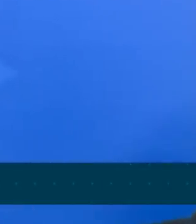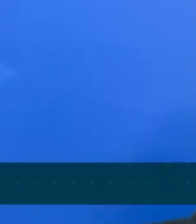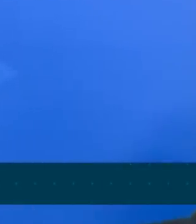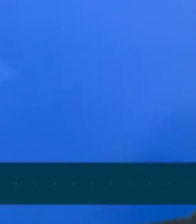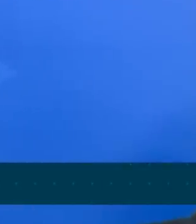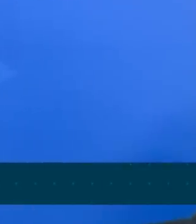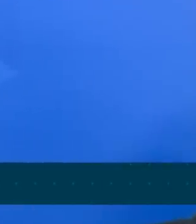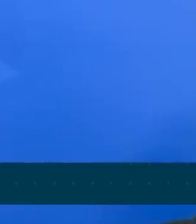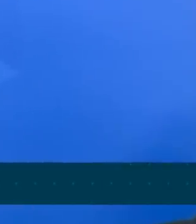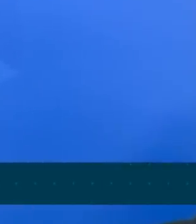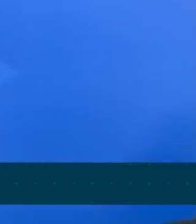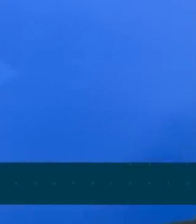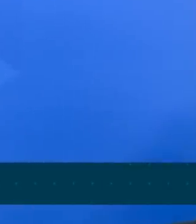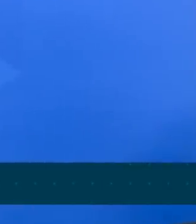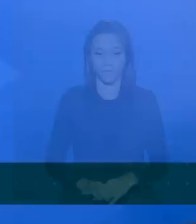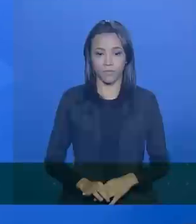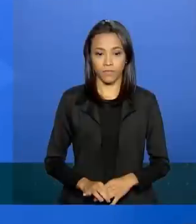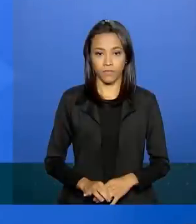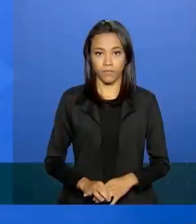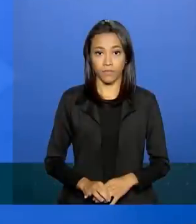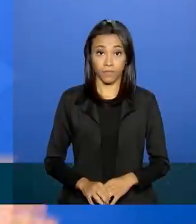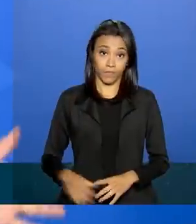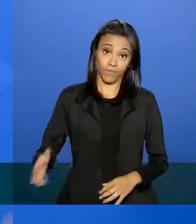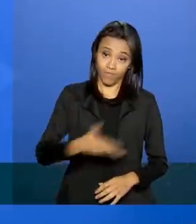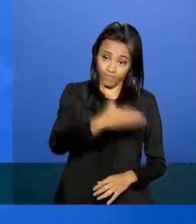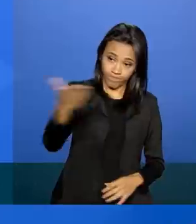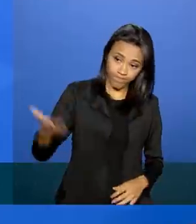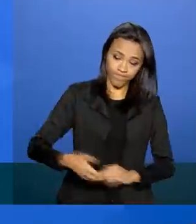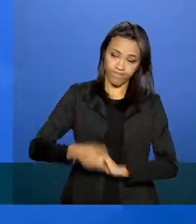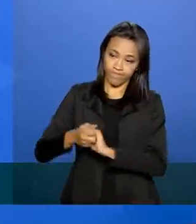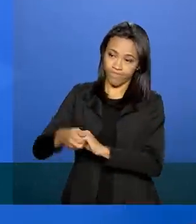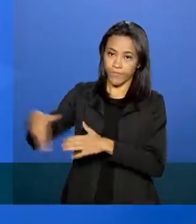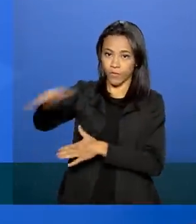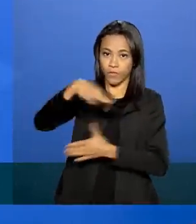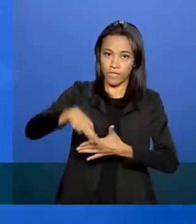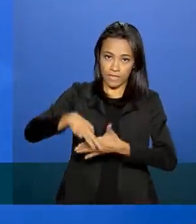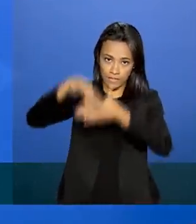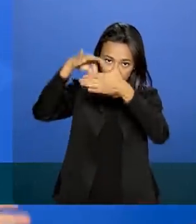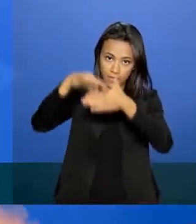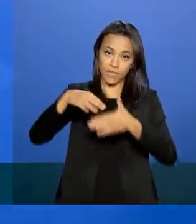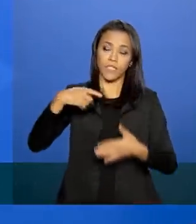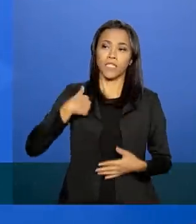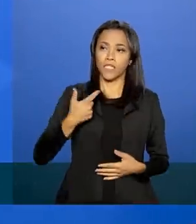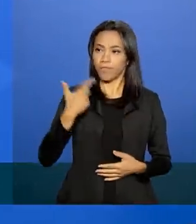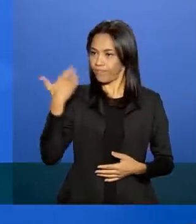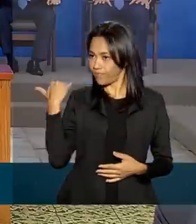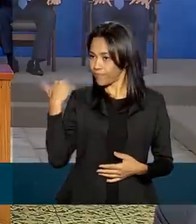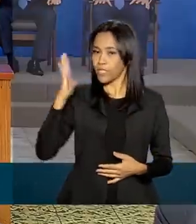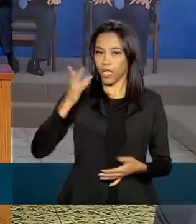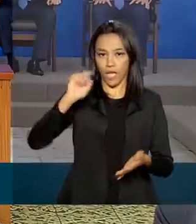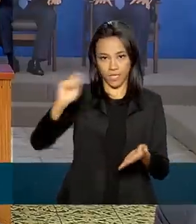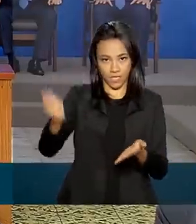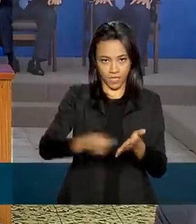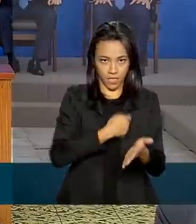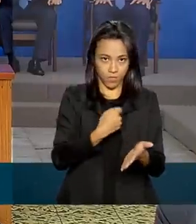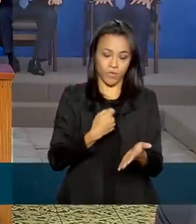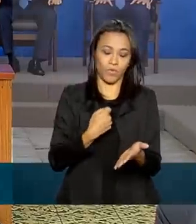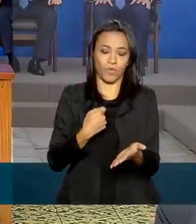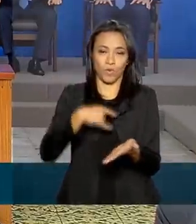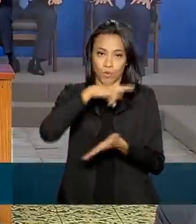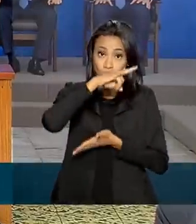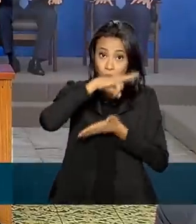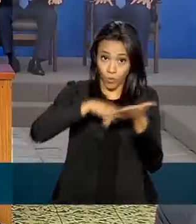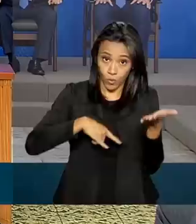nossa exitosa viagem pelos estados unidos onde ensinamos aí o acordo alcântara parabéns mais uma vez a vossa